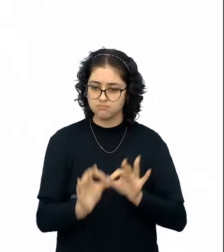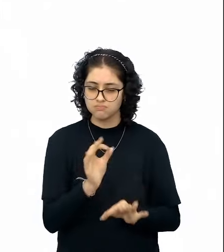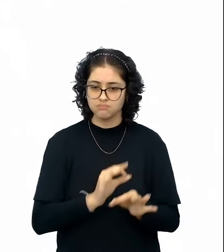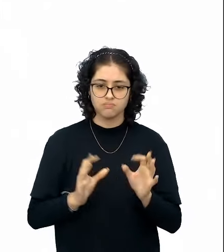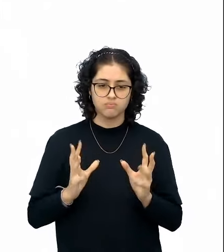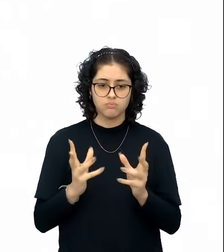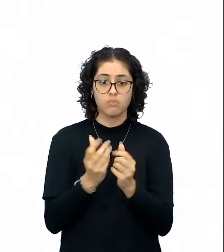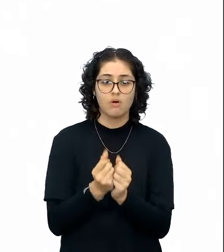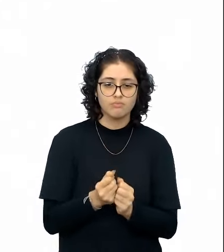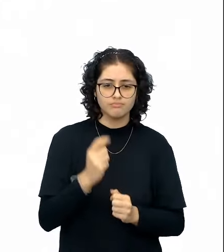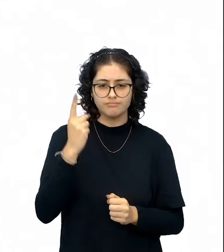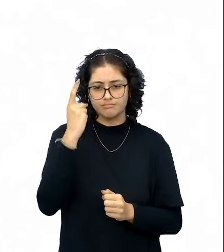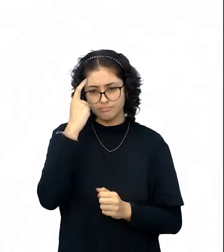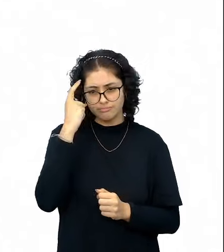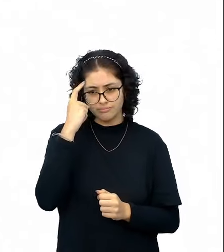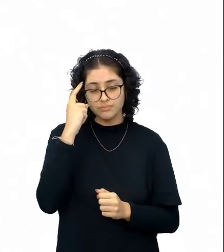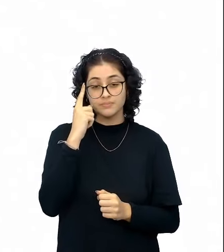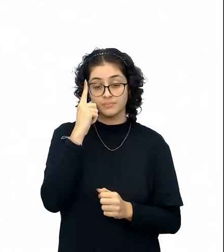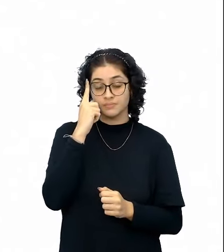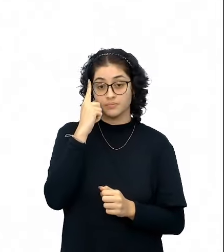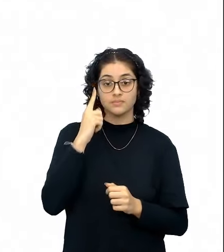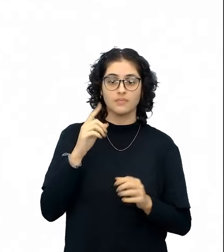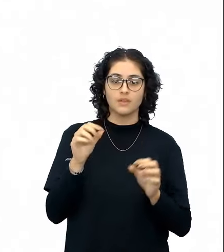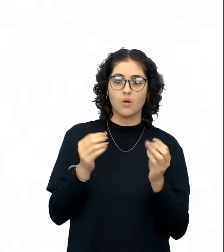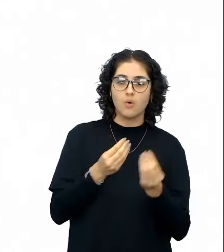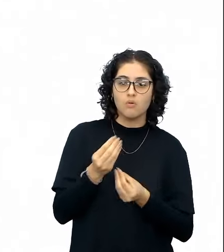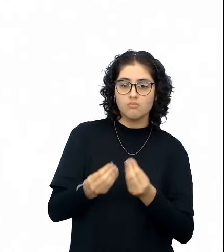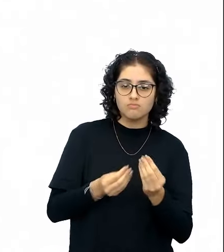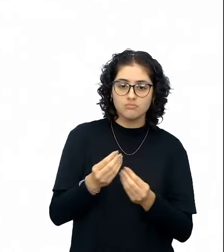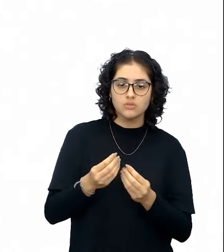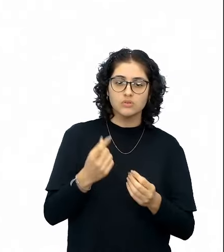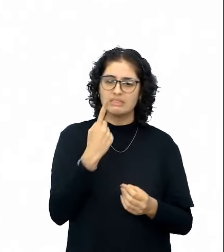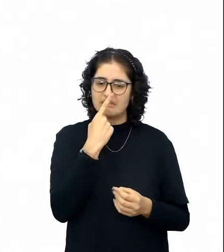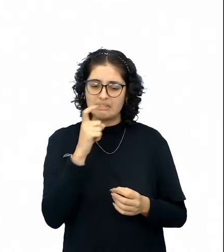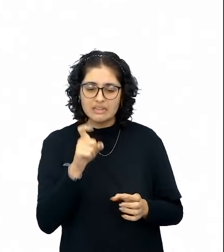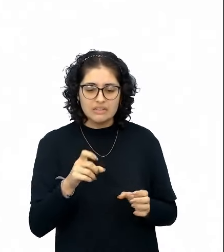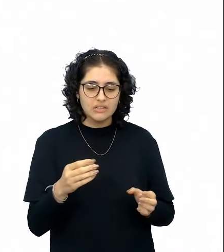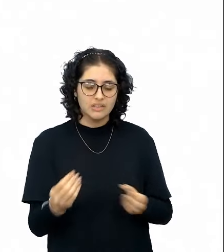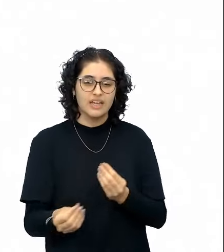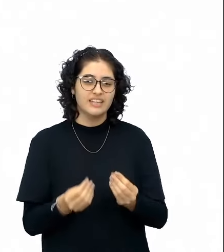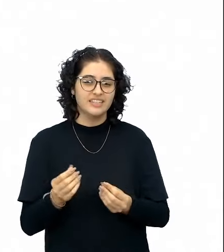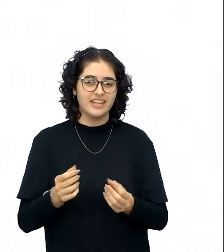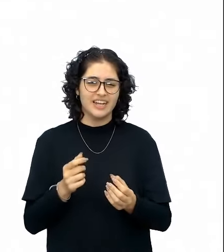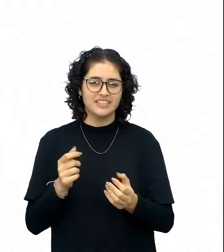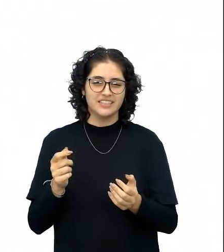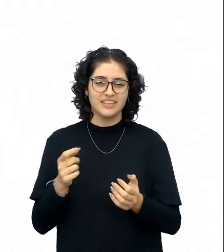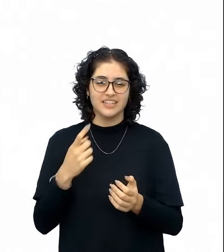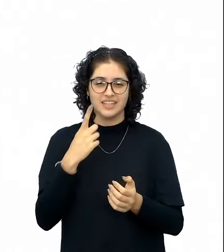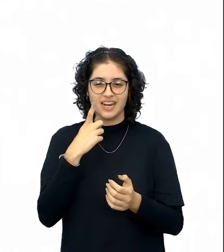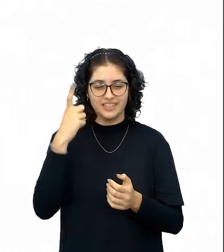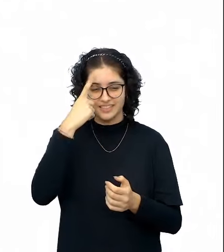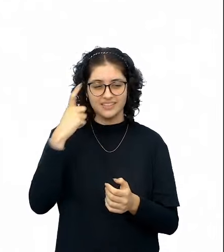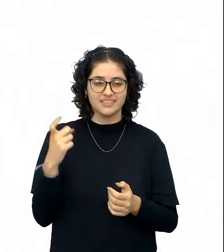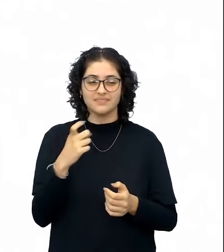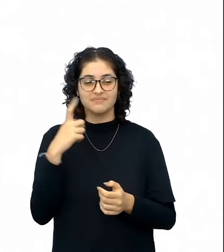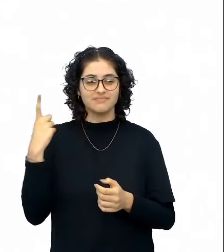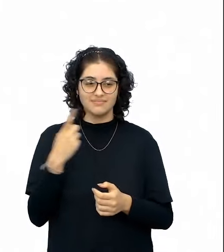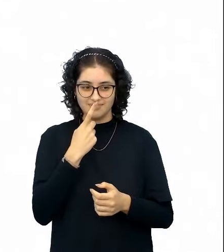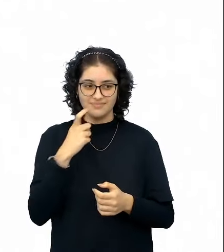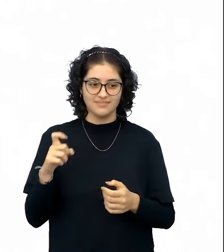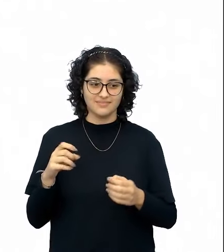essa ideia, então, sobre reciclagem de lixo, sobre geração de renda. Então, tudo isso pode ser abordado